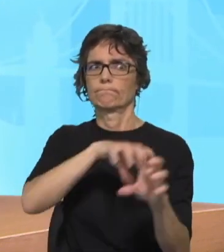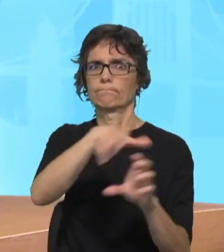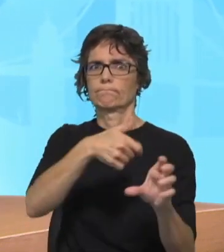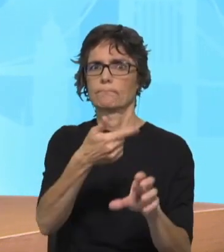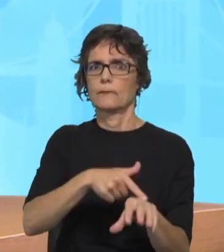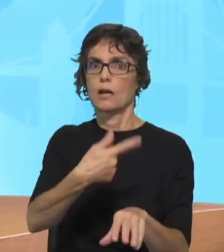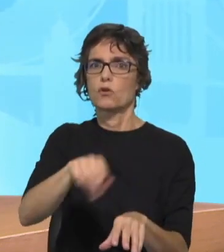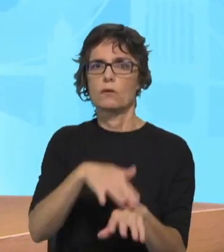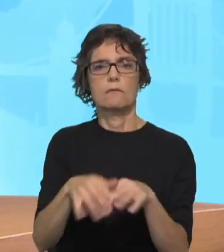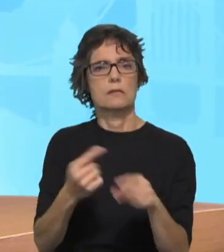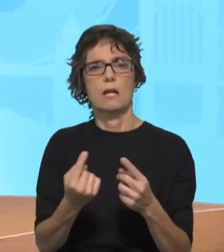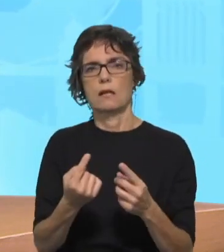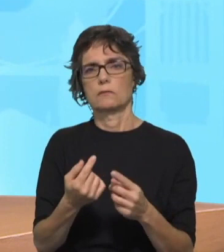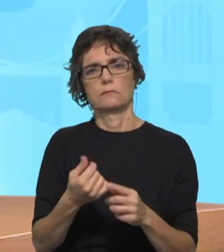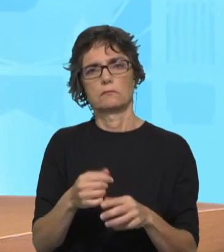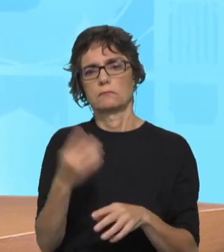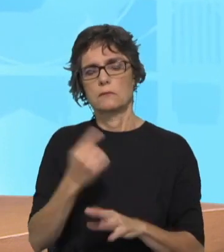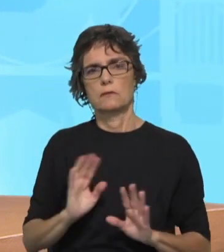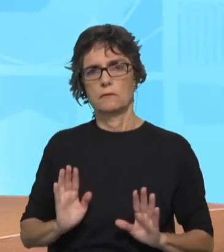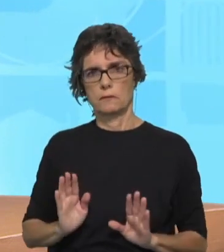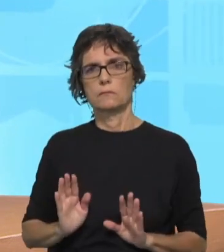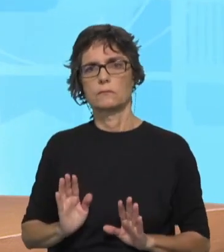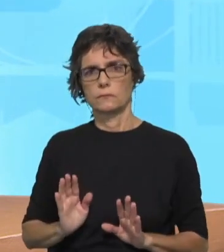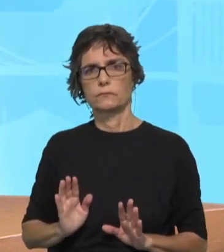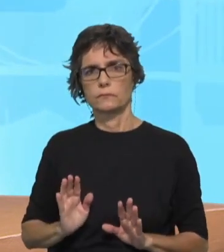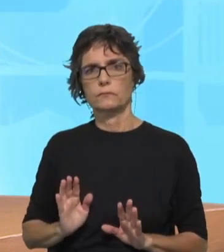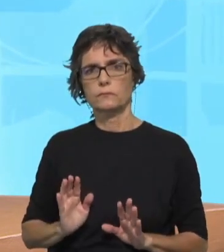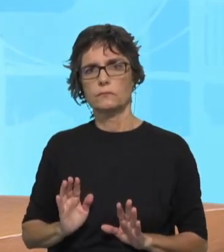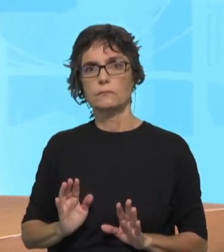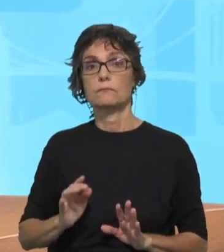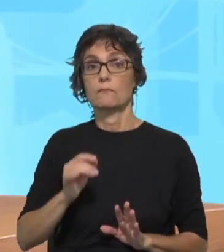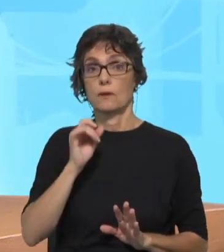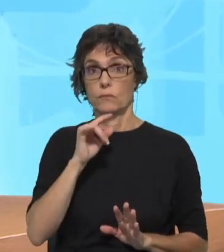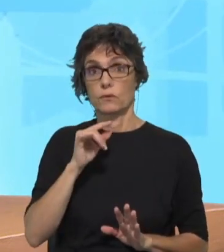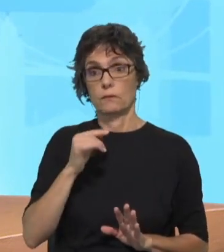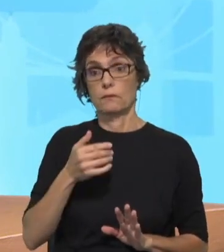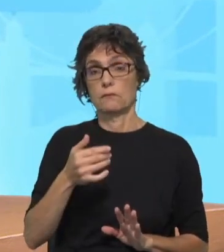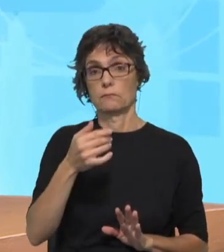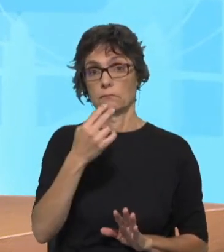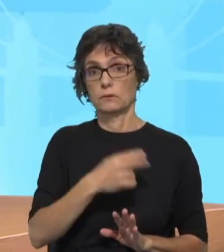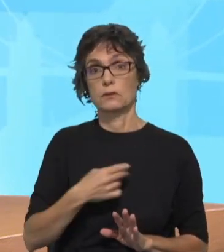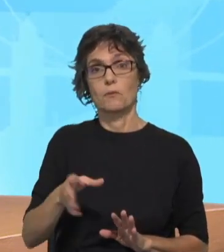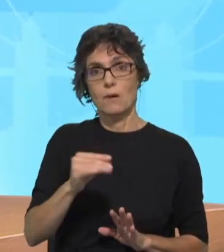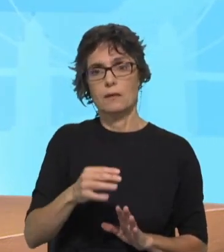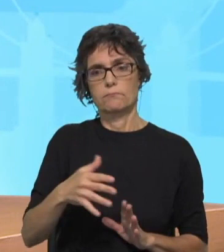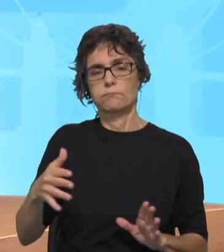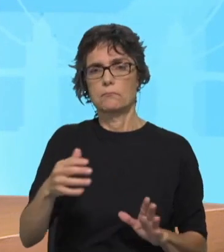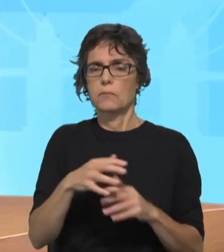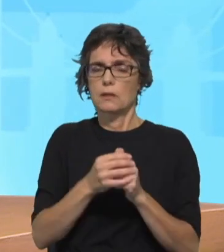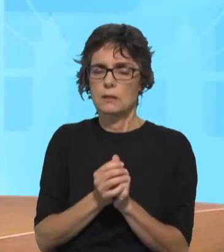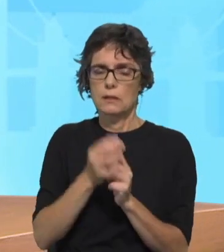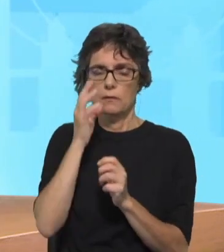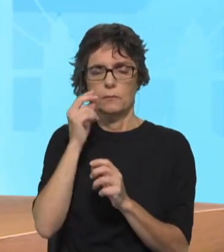mobilizados para esta questão e, portanto, haverá cada vez mais cristãos a rezar, de facto, pelos cristãos